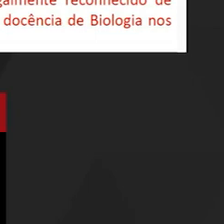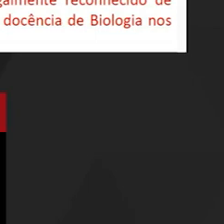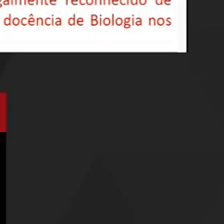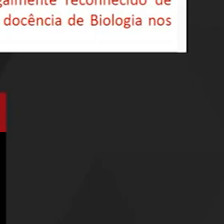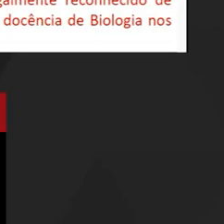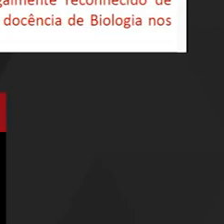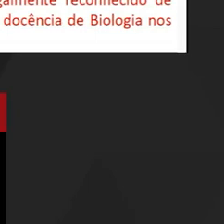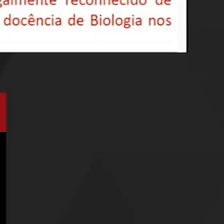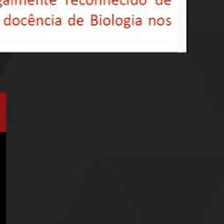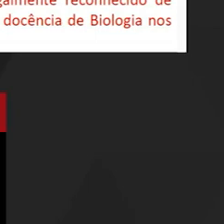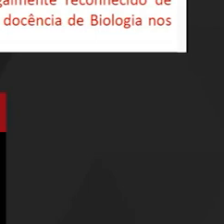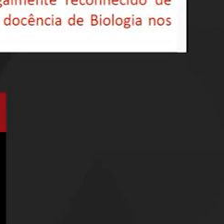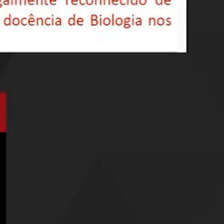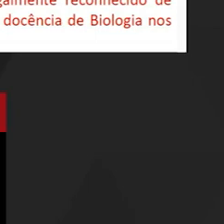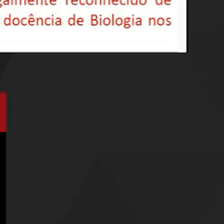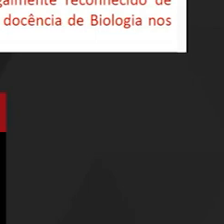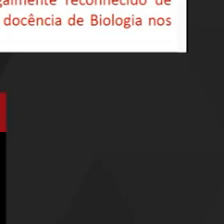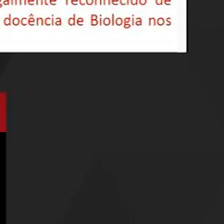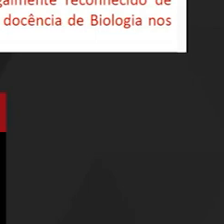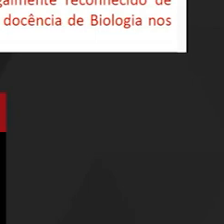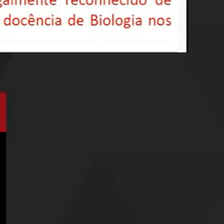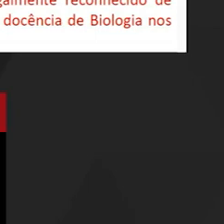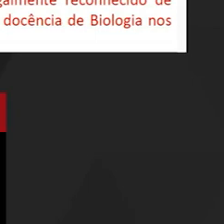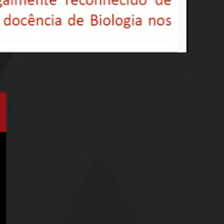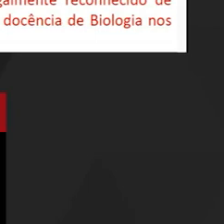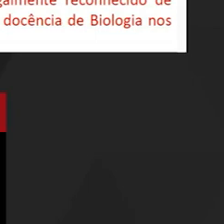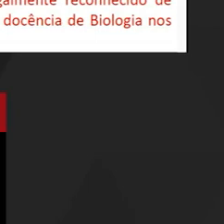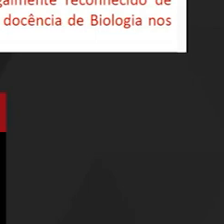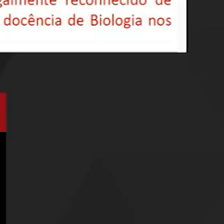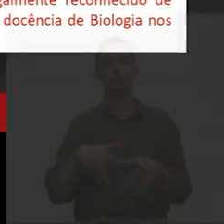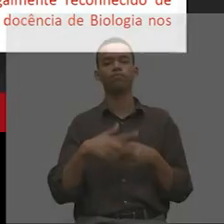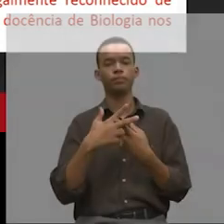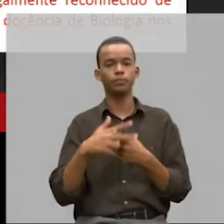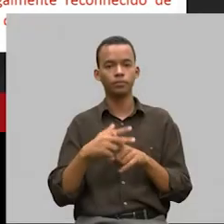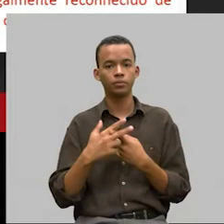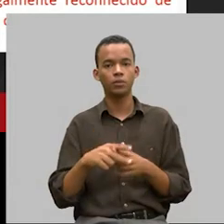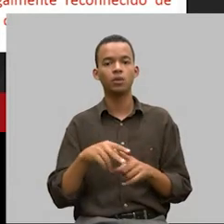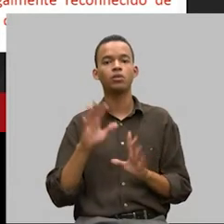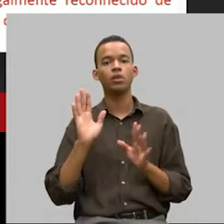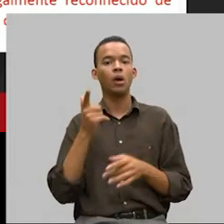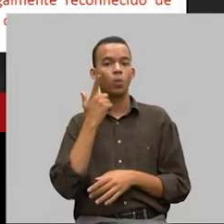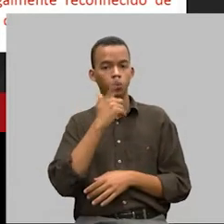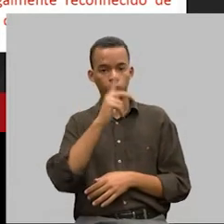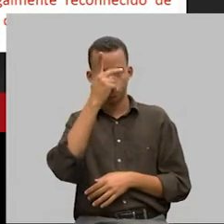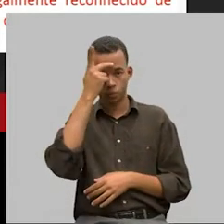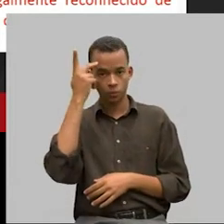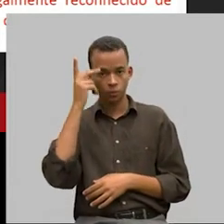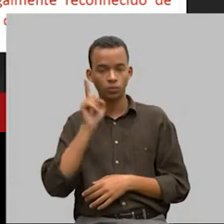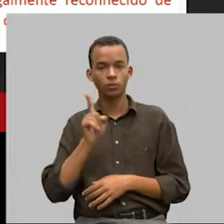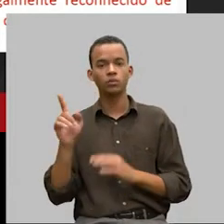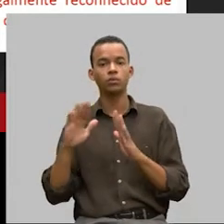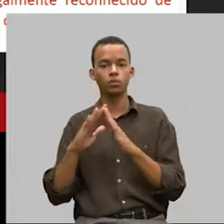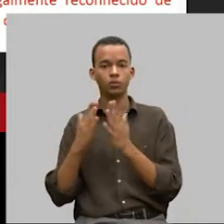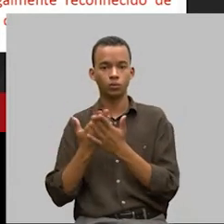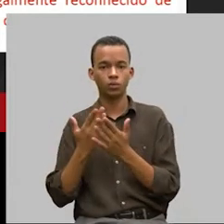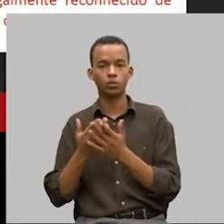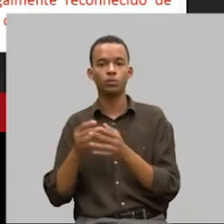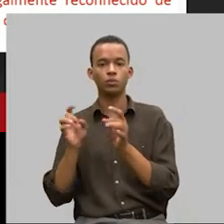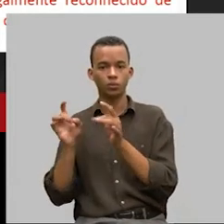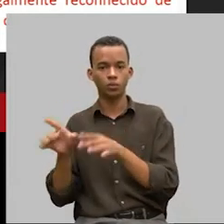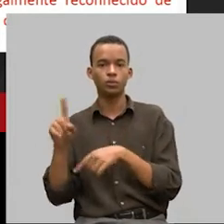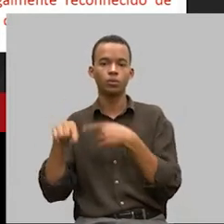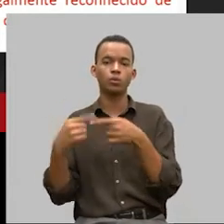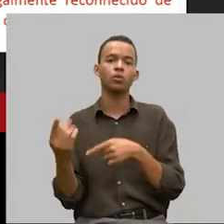né Ivana sobre esse concurso teve a retificação conseguimos que o o os os egressos pudessem fazer esse concurso e o